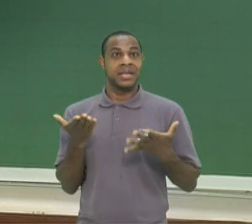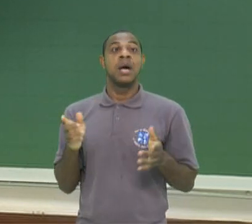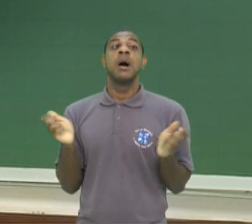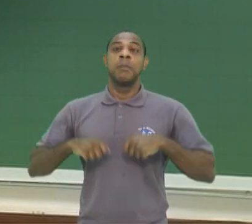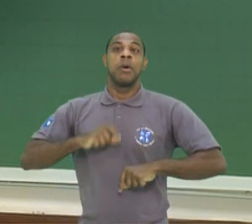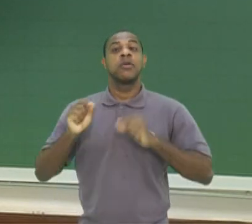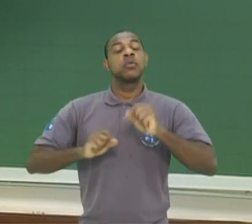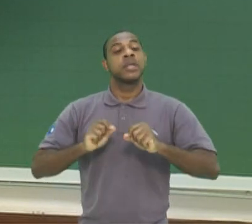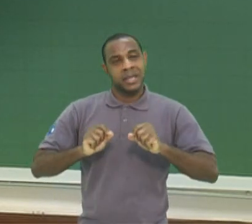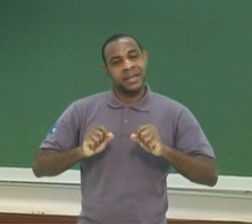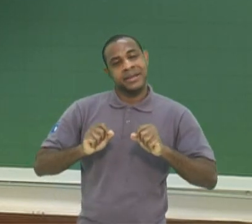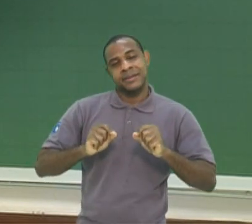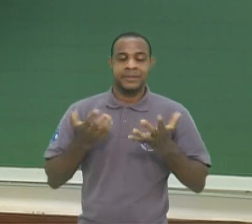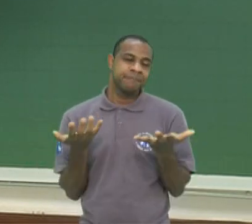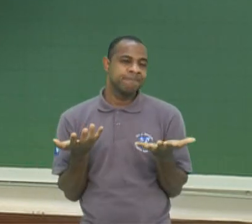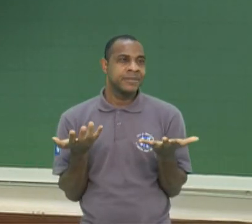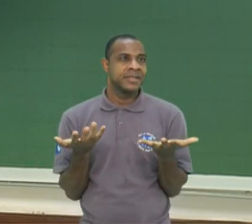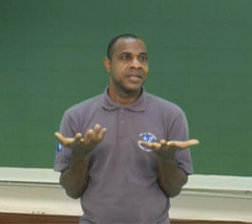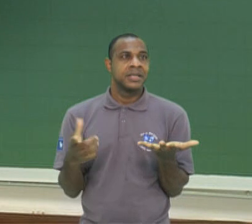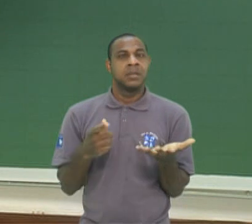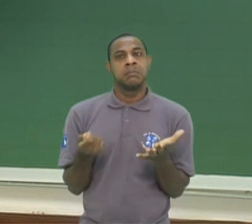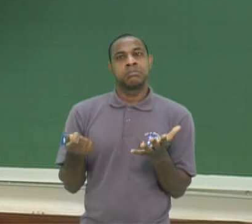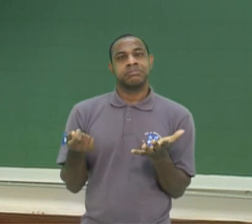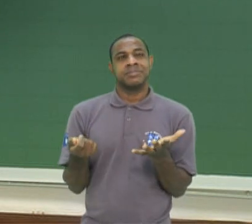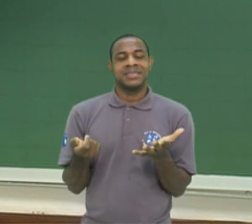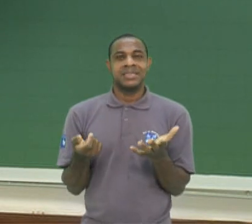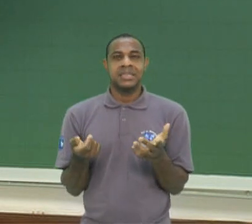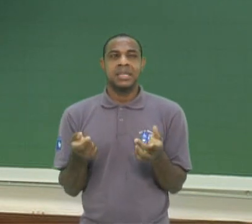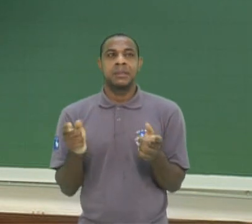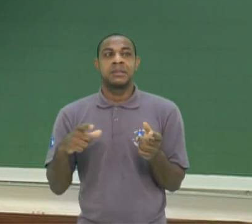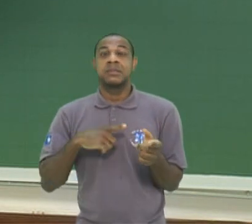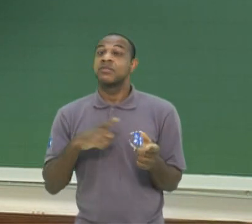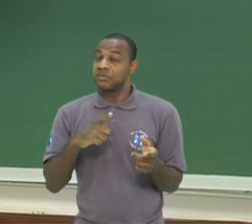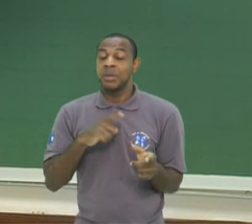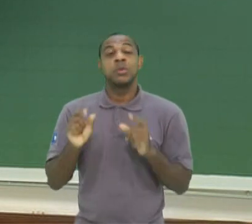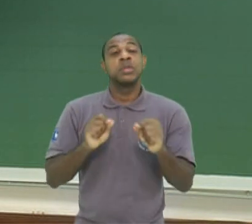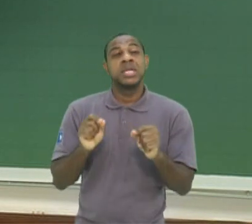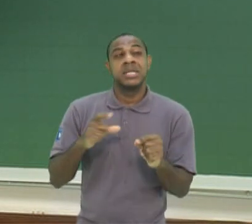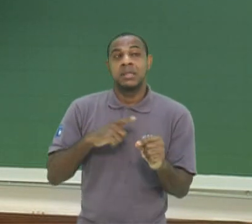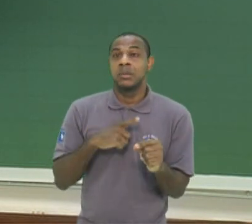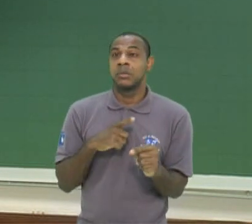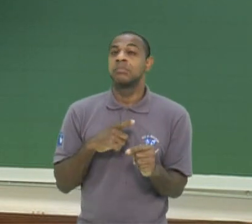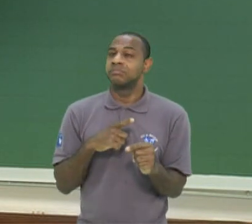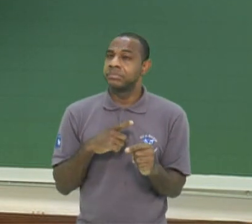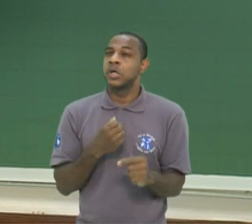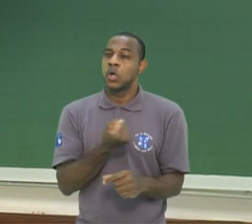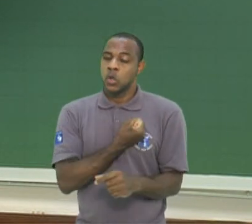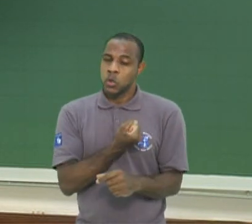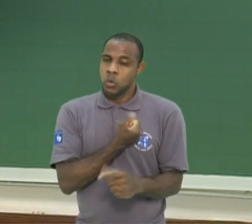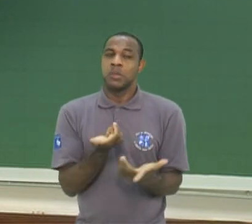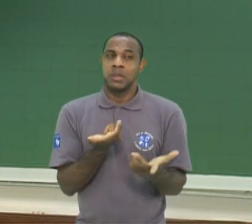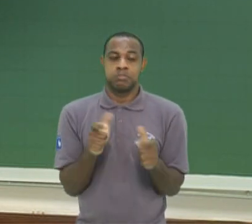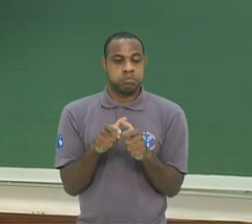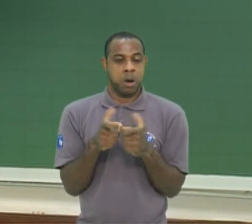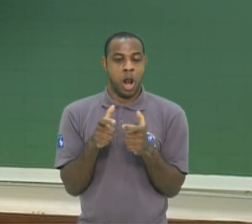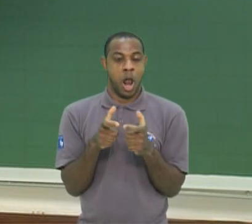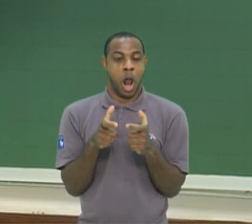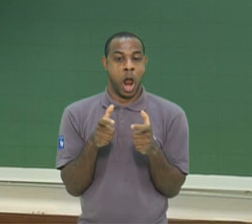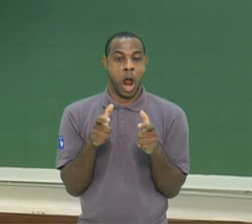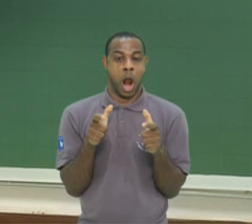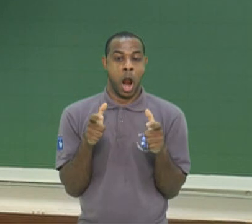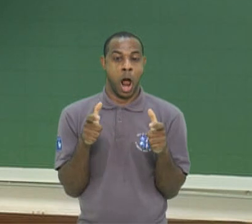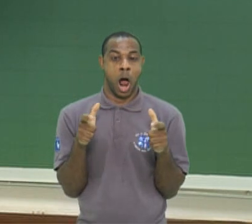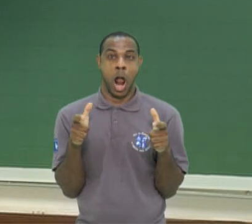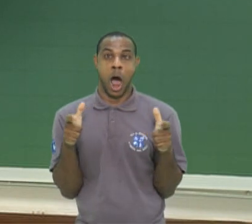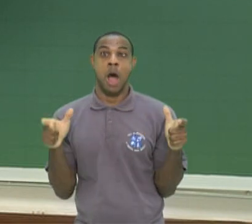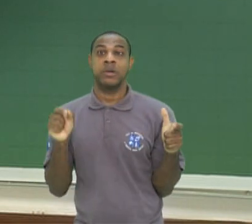sempre mencionar negativamente de que nós tivemos aqui um número, e ainda temos, um número muito